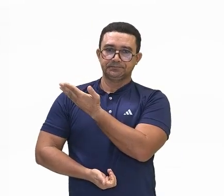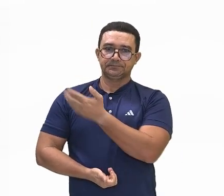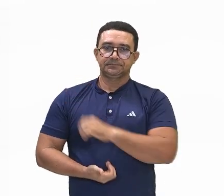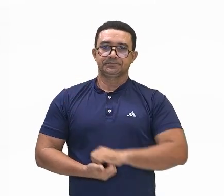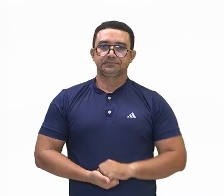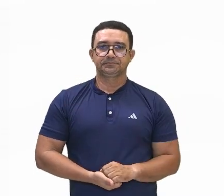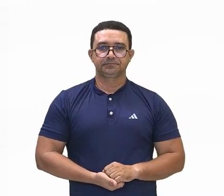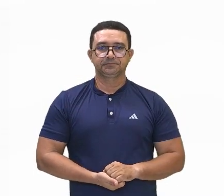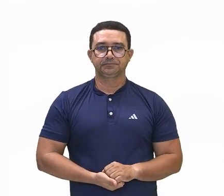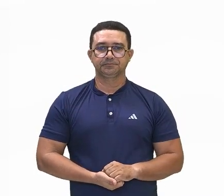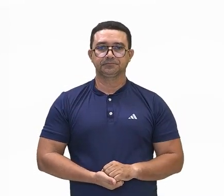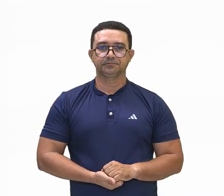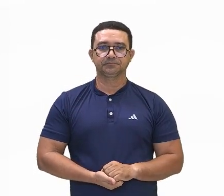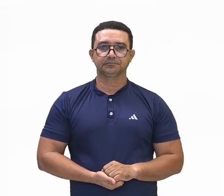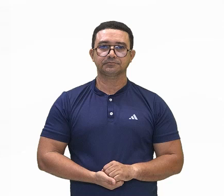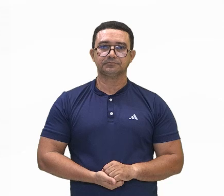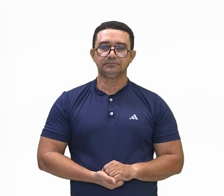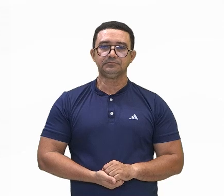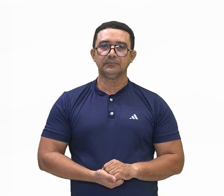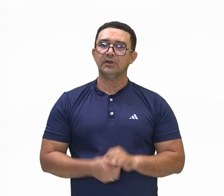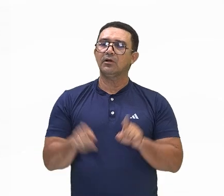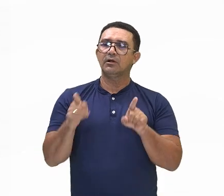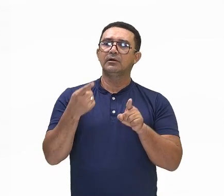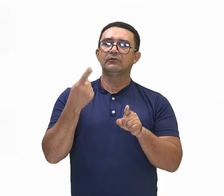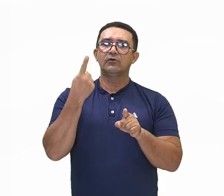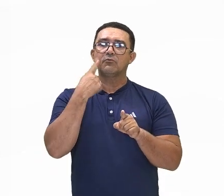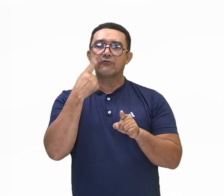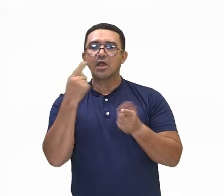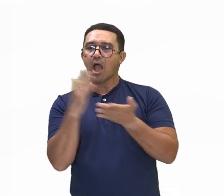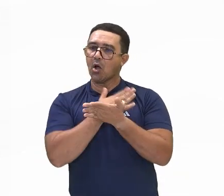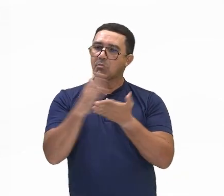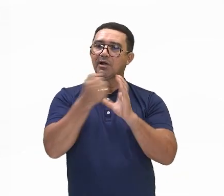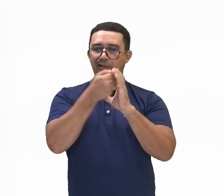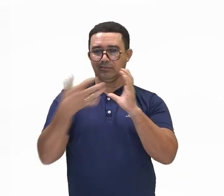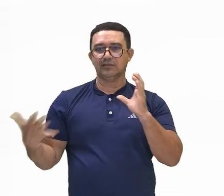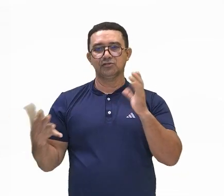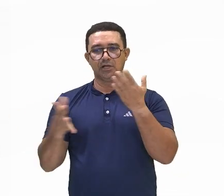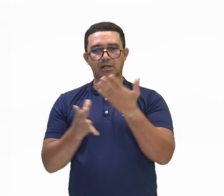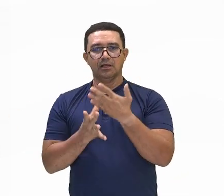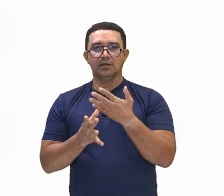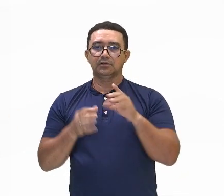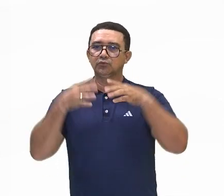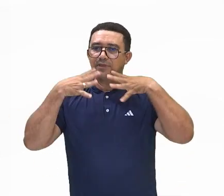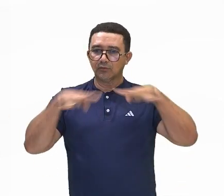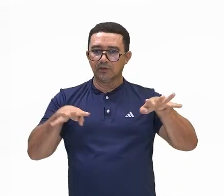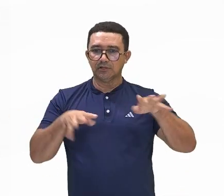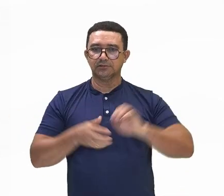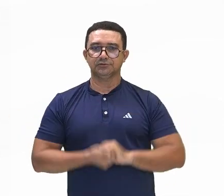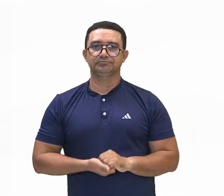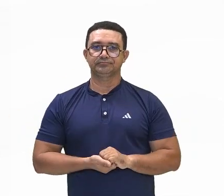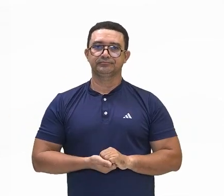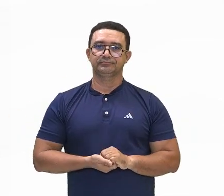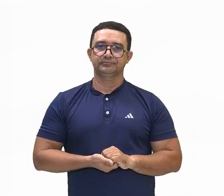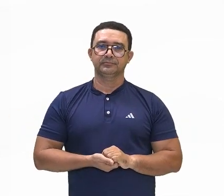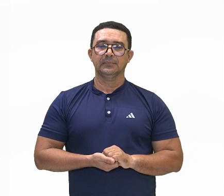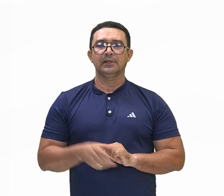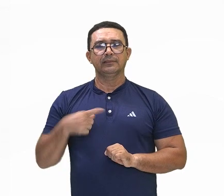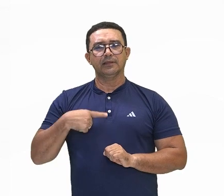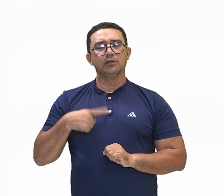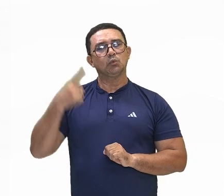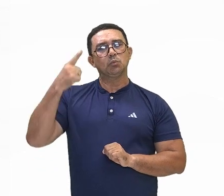Então vamos perceber aqui algumas características do naturalismo. Então nós vamos ter aí uma visão ou um